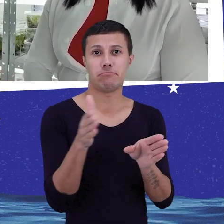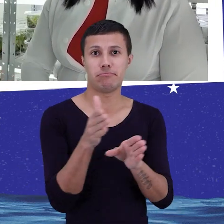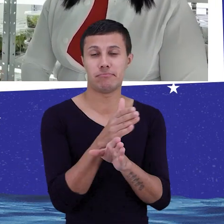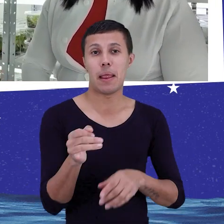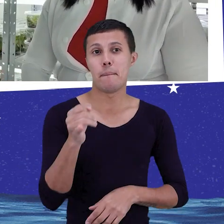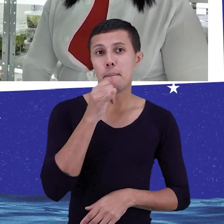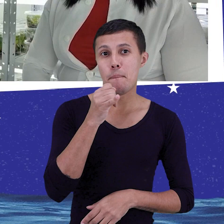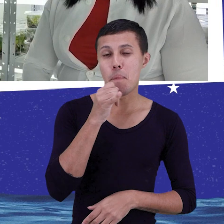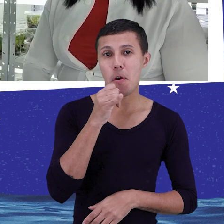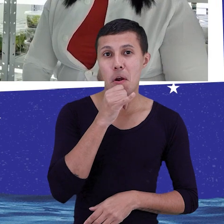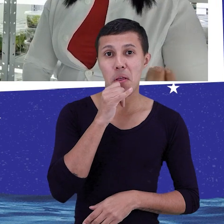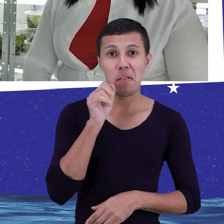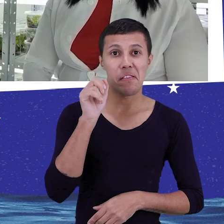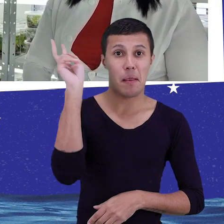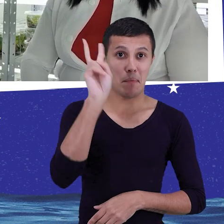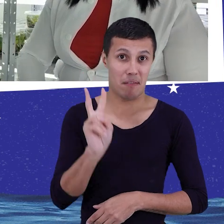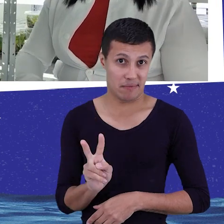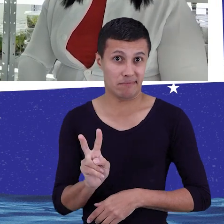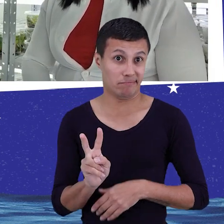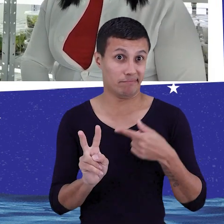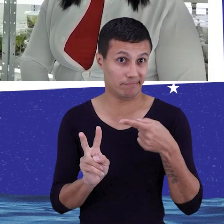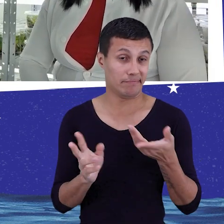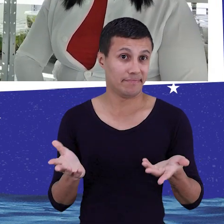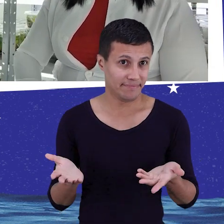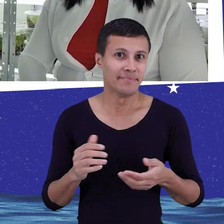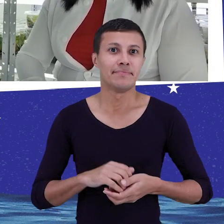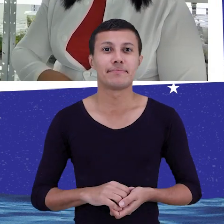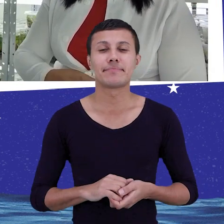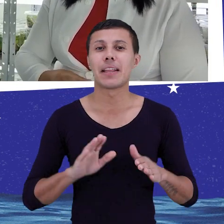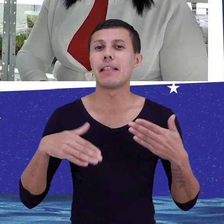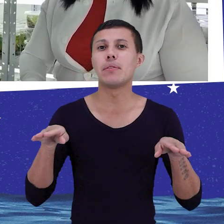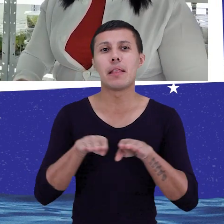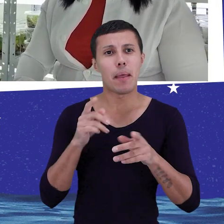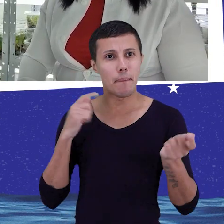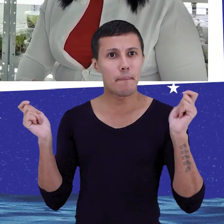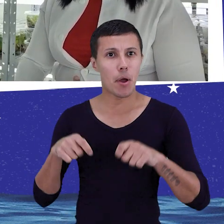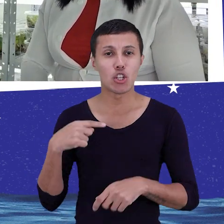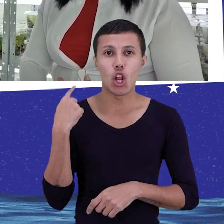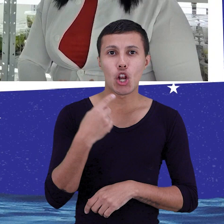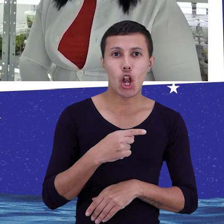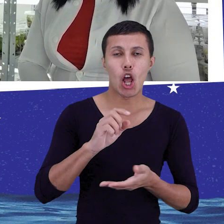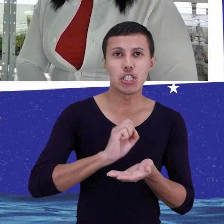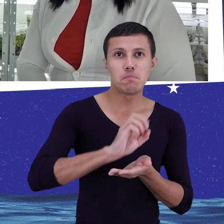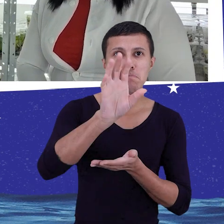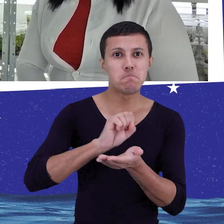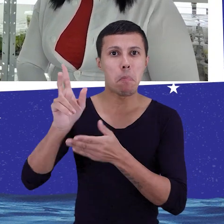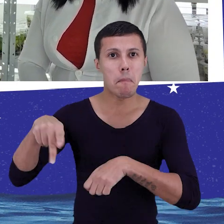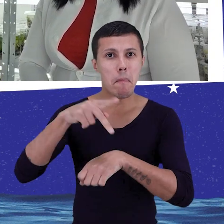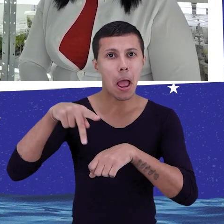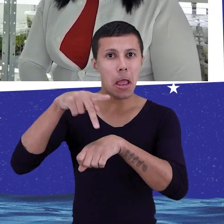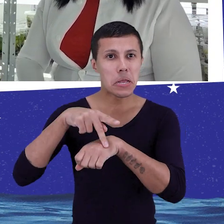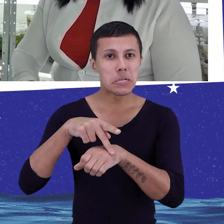são... a gente faz fronteira com a Guiana e a Venezuela. Então, é possível a gente também estar exportando para esses